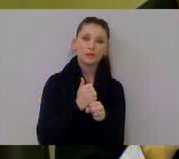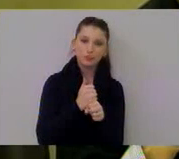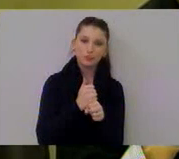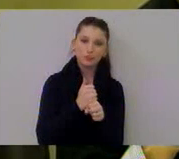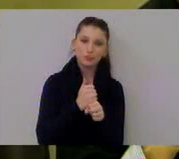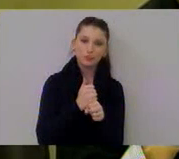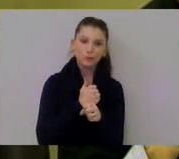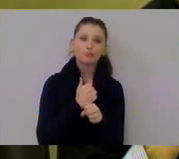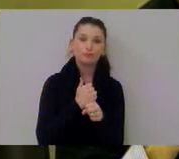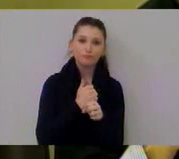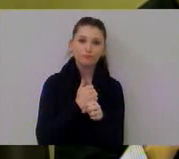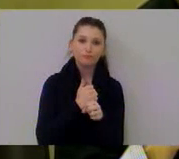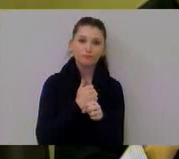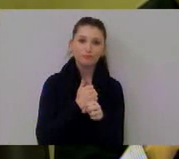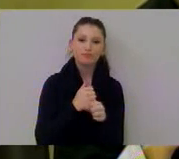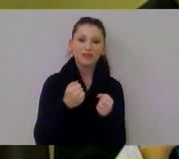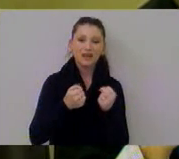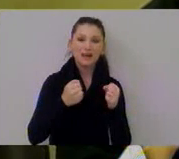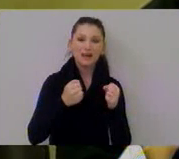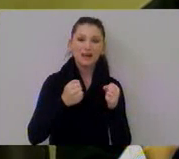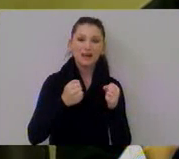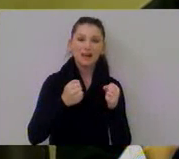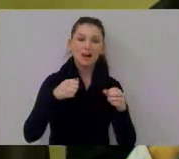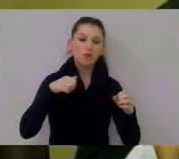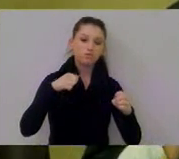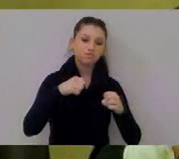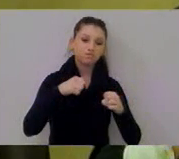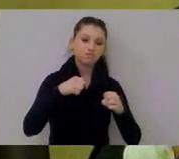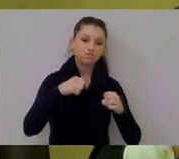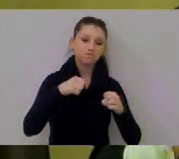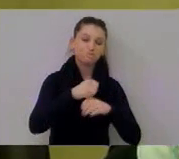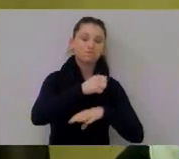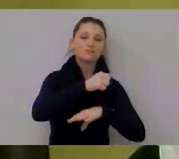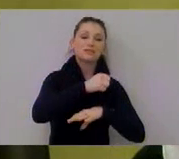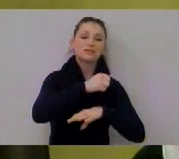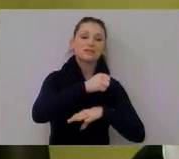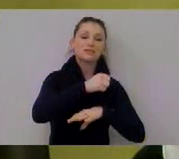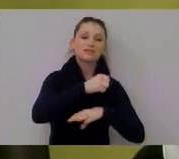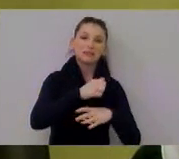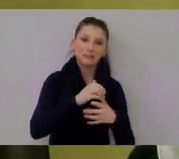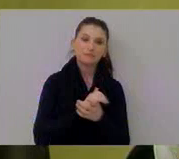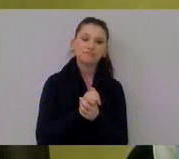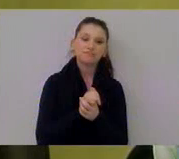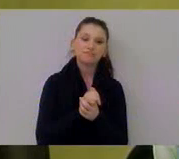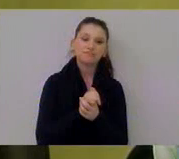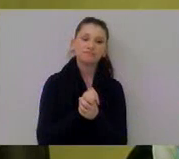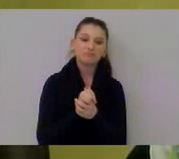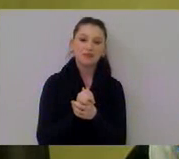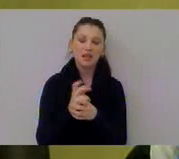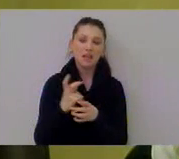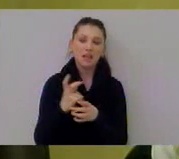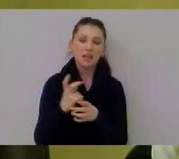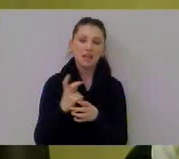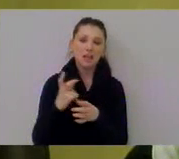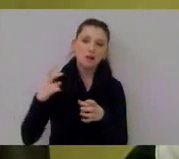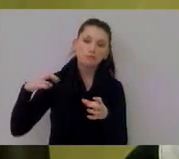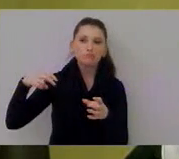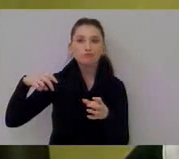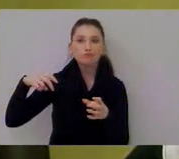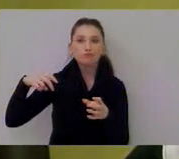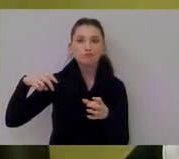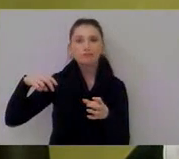Avenida Gílio Búrigo. Ela vinha da escola. O Dionísio Milioli atende cerca de